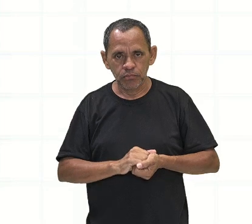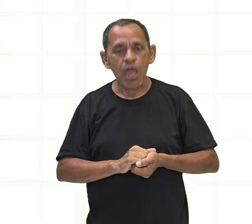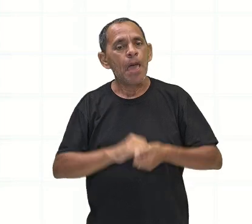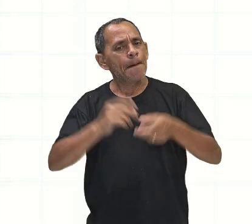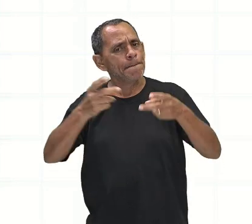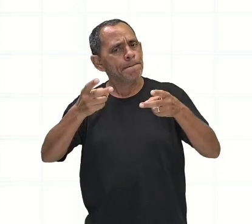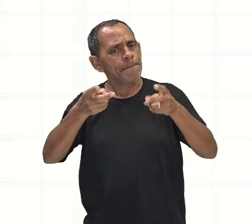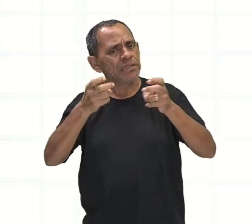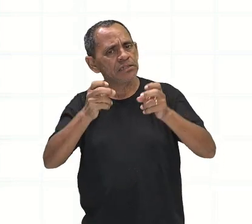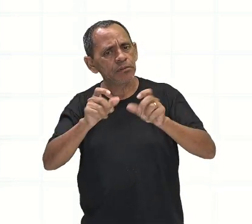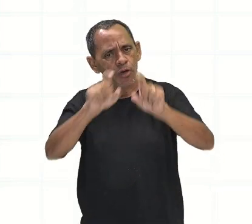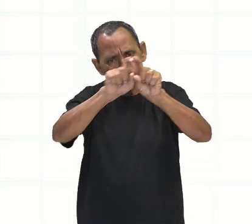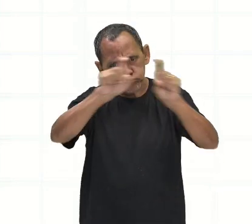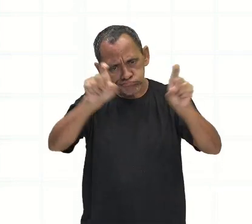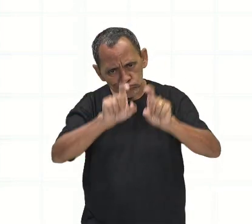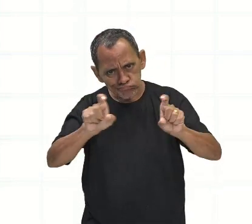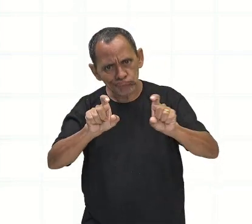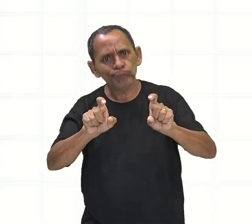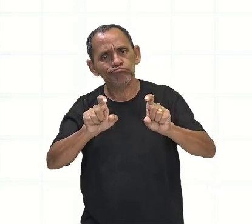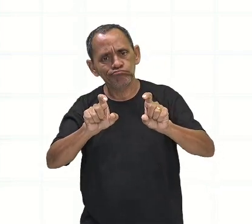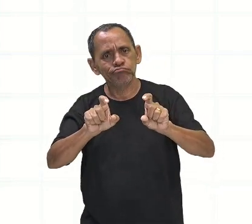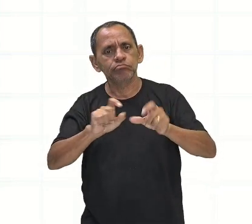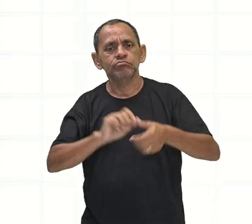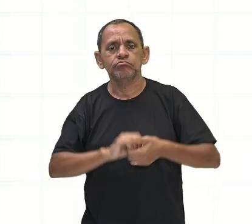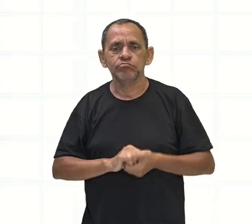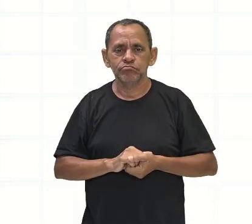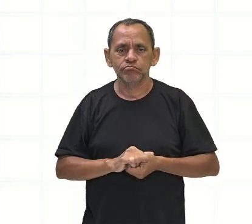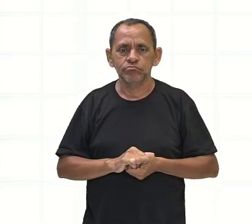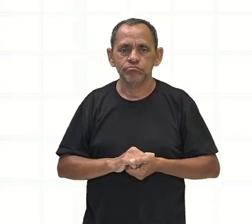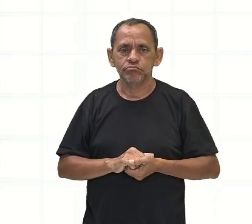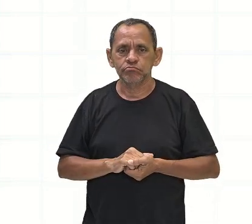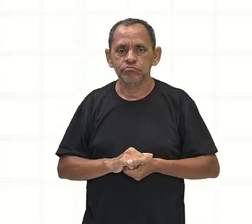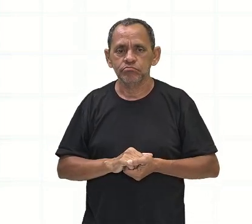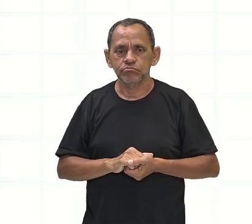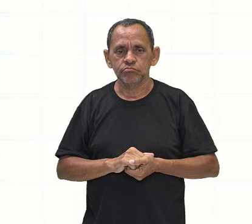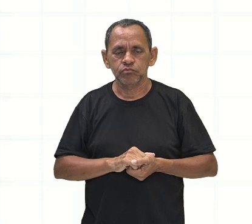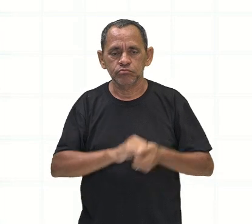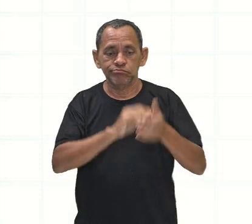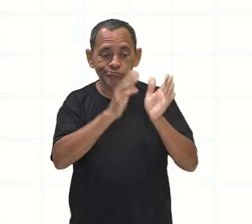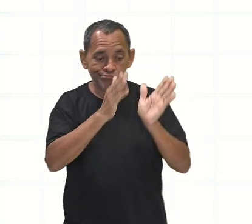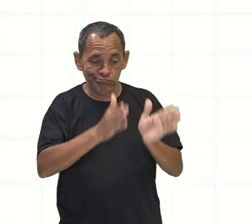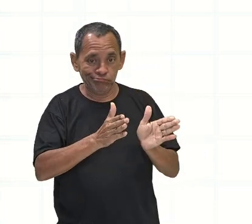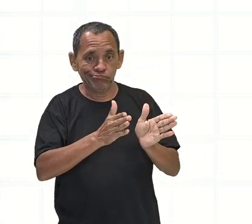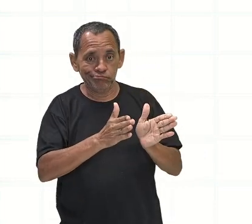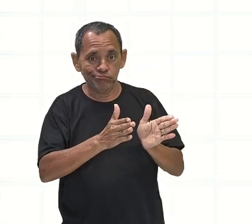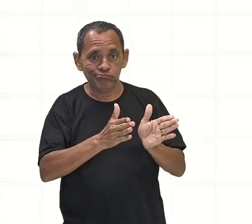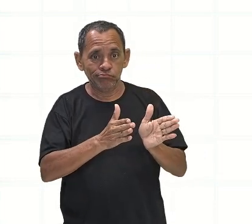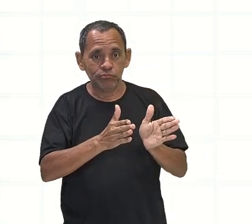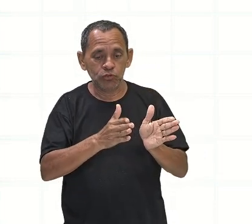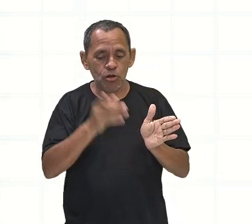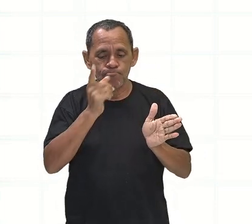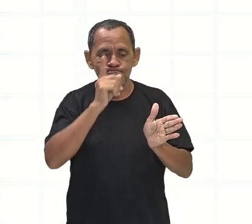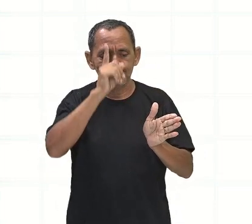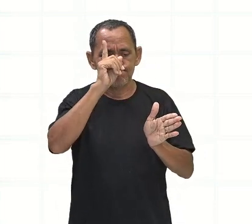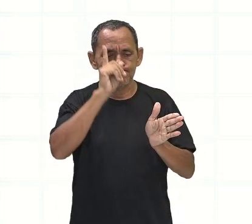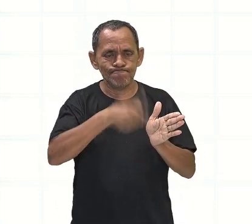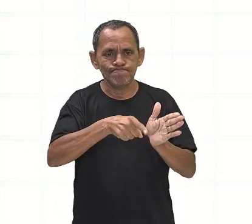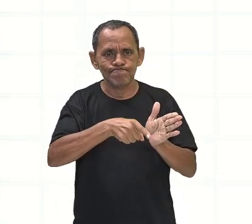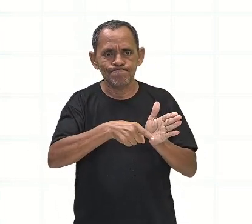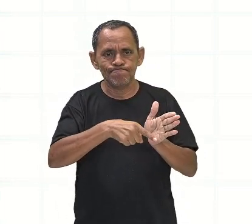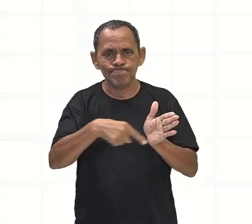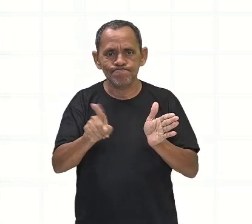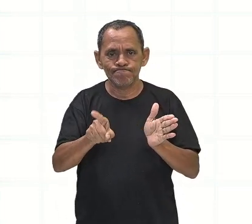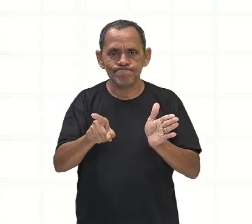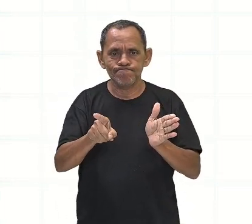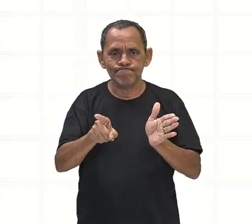nessa primeira parte, né, que nós estamos vendo aqui, eu ordeno que você se retire. Eu ordeno que você, e na